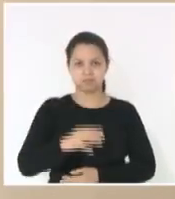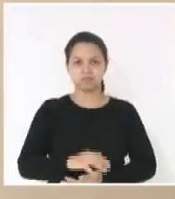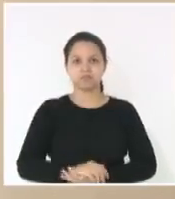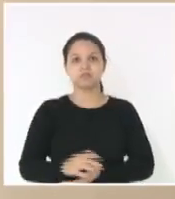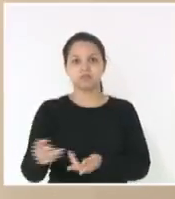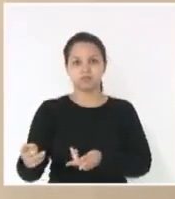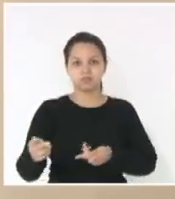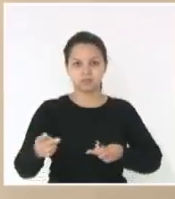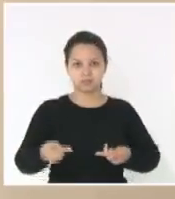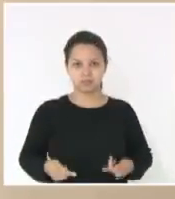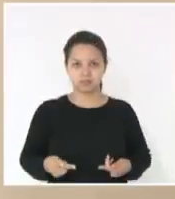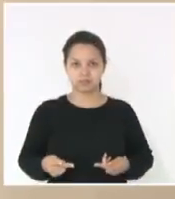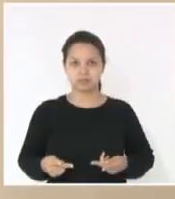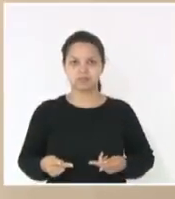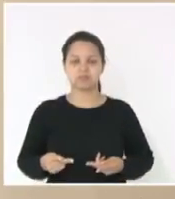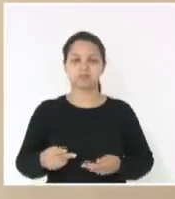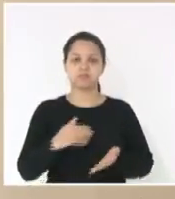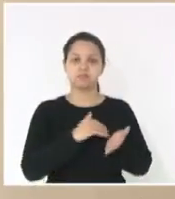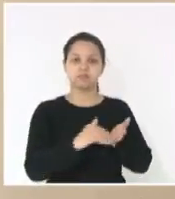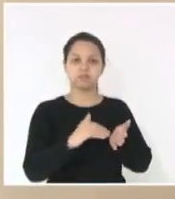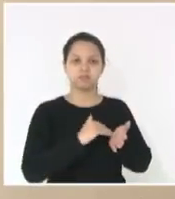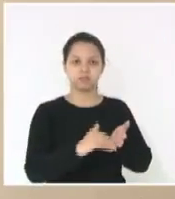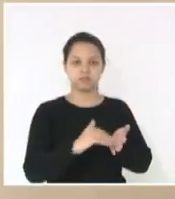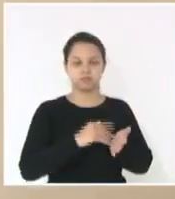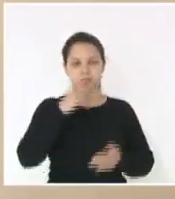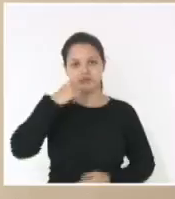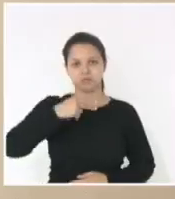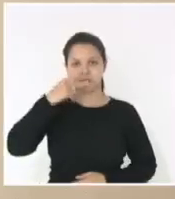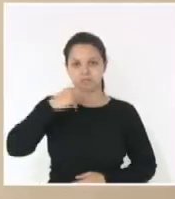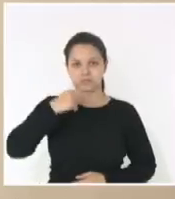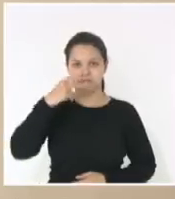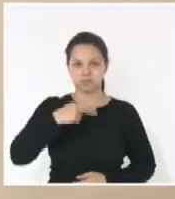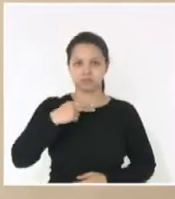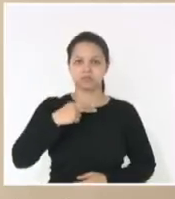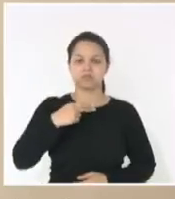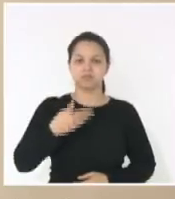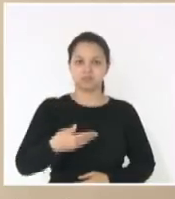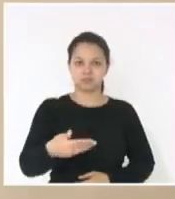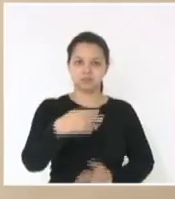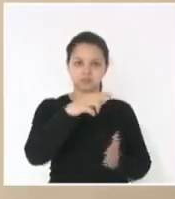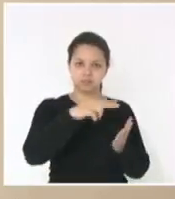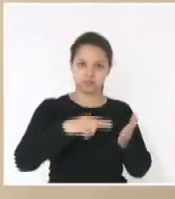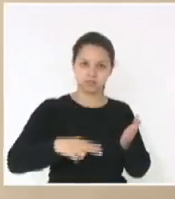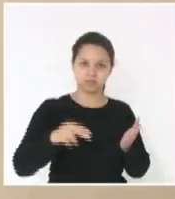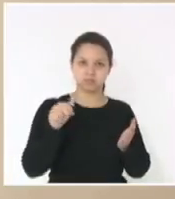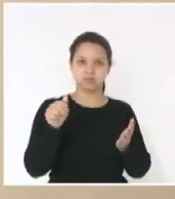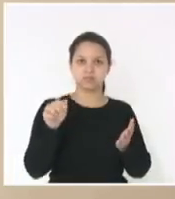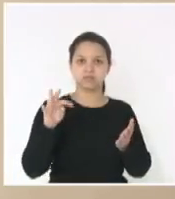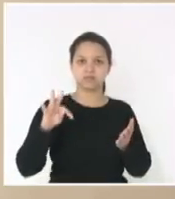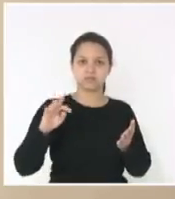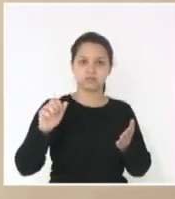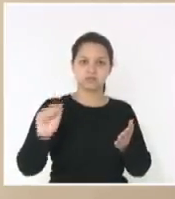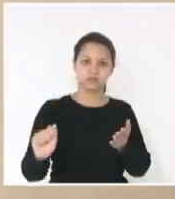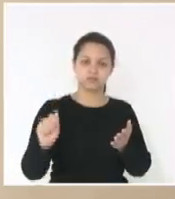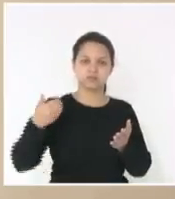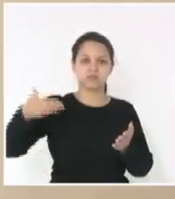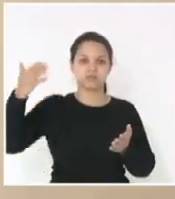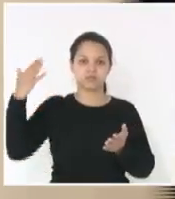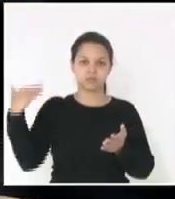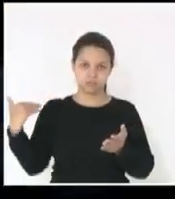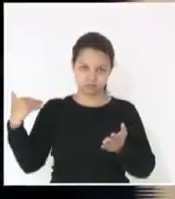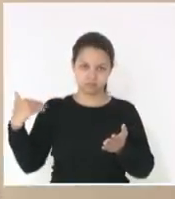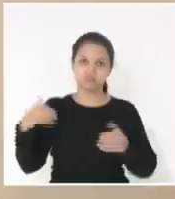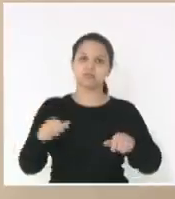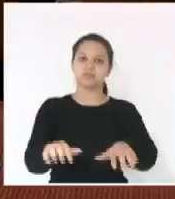convido o senhor secretário Kendi Nunes para que proceda à leitura da ata, das atas